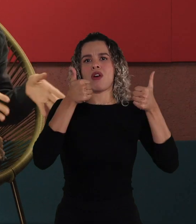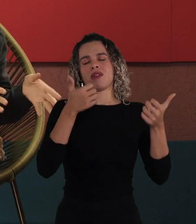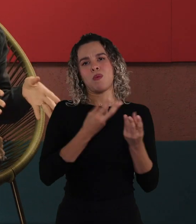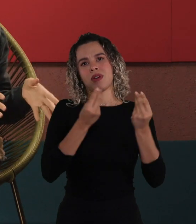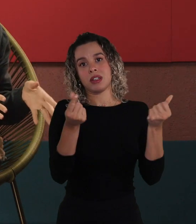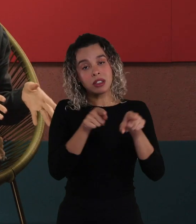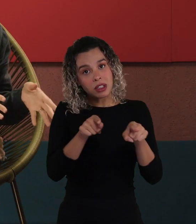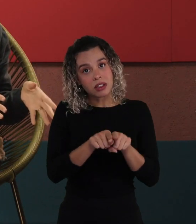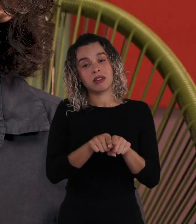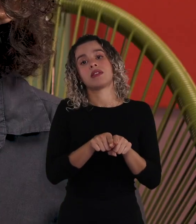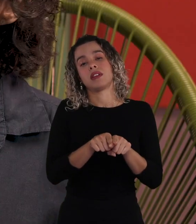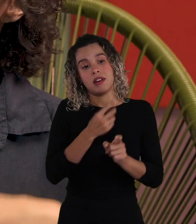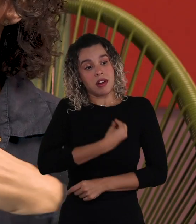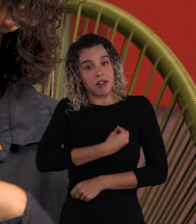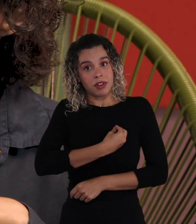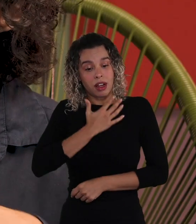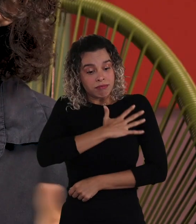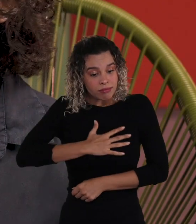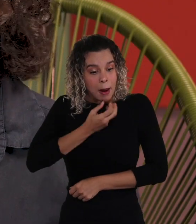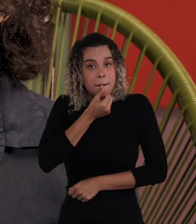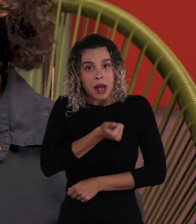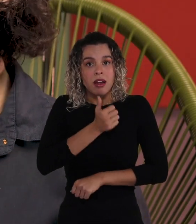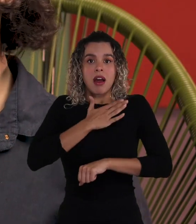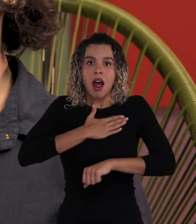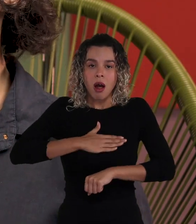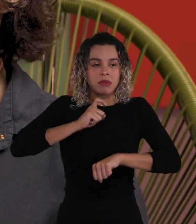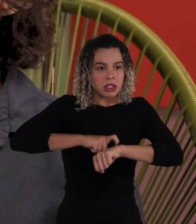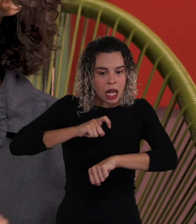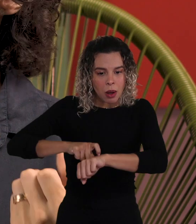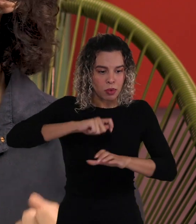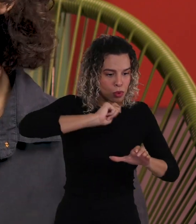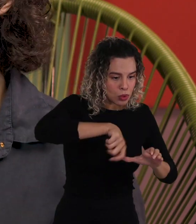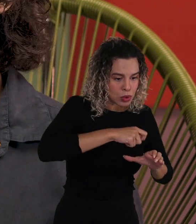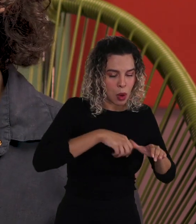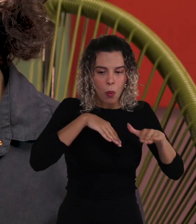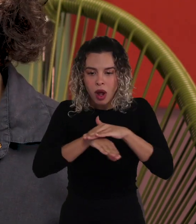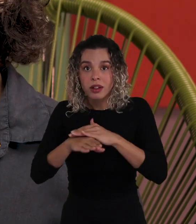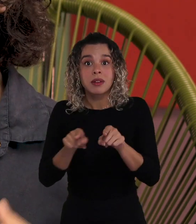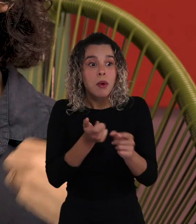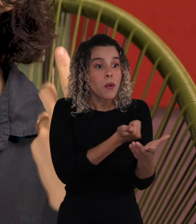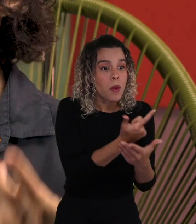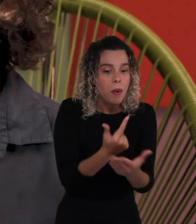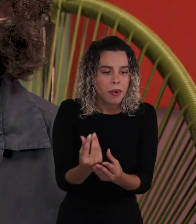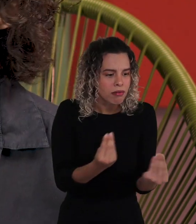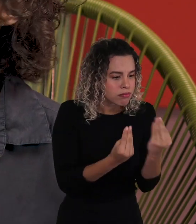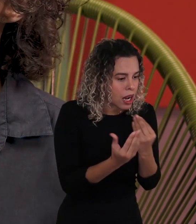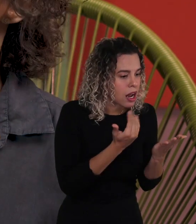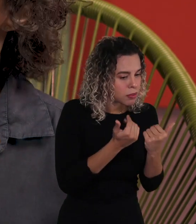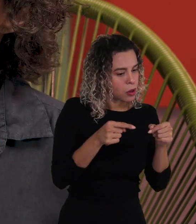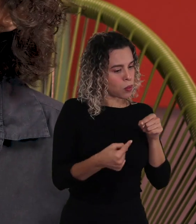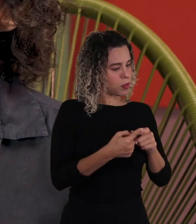melhores condições de trabalho no campo. E melhoria de condições de vida também para o consumo dos alimentos, onde as pessoas